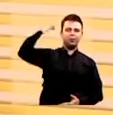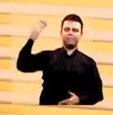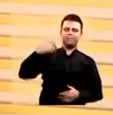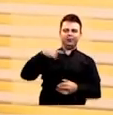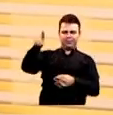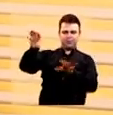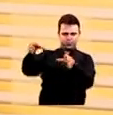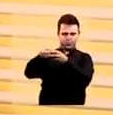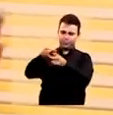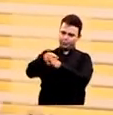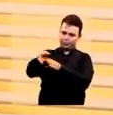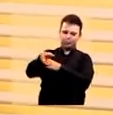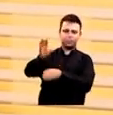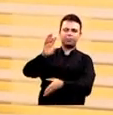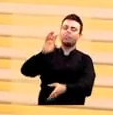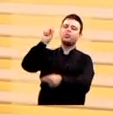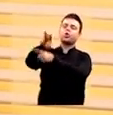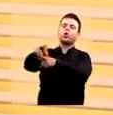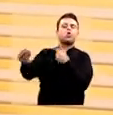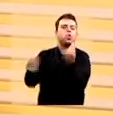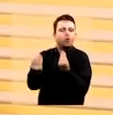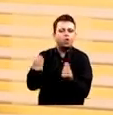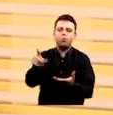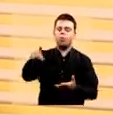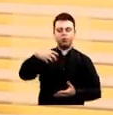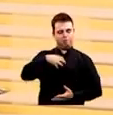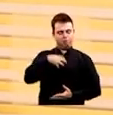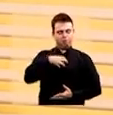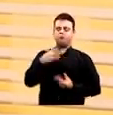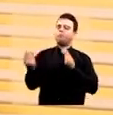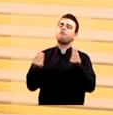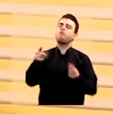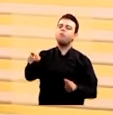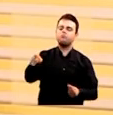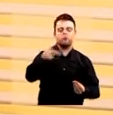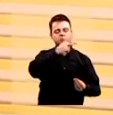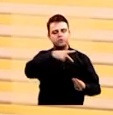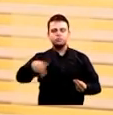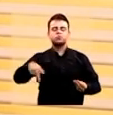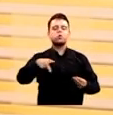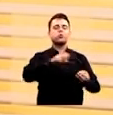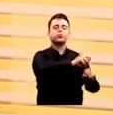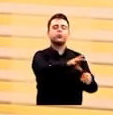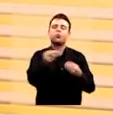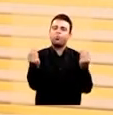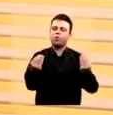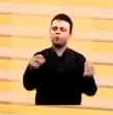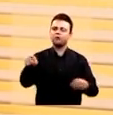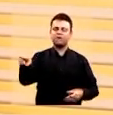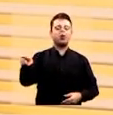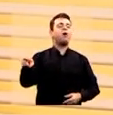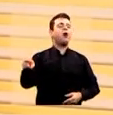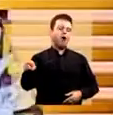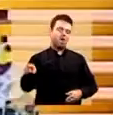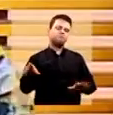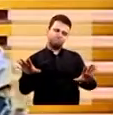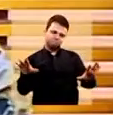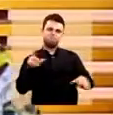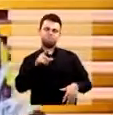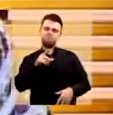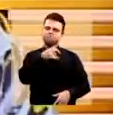lá no conselho, ou a sua experiência pessoal mesmo? Como é que os professores lidavam com isso em sala de aula? Ou não lidavam?